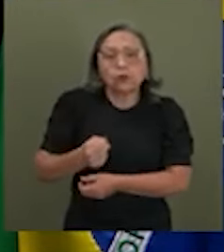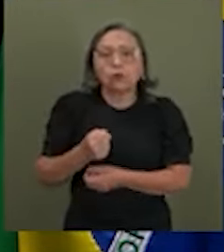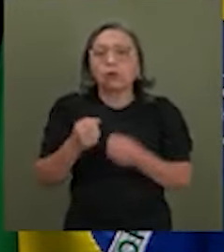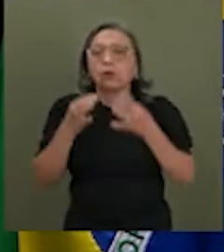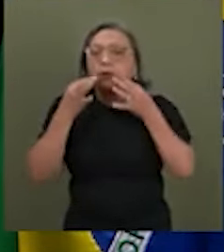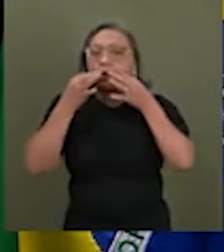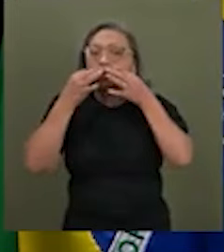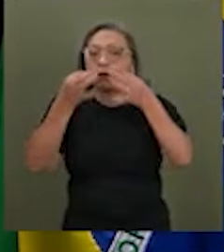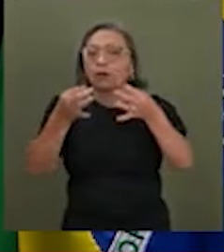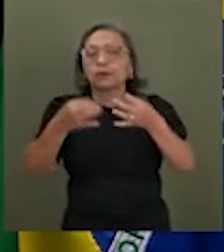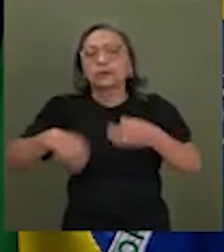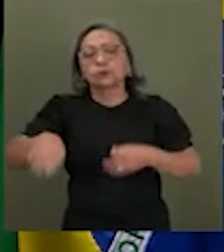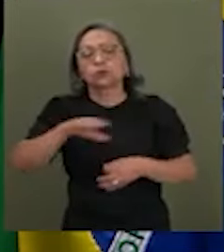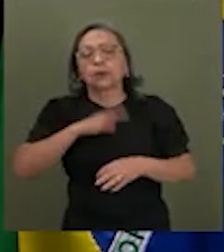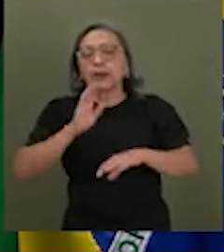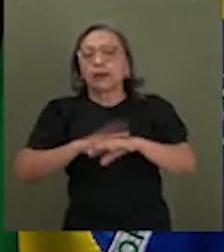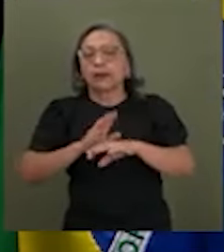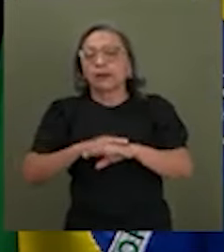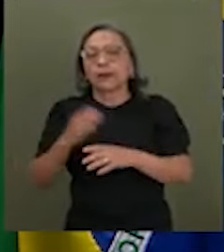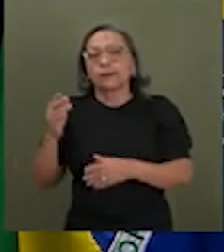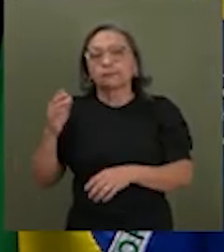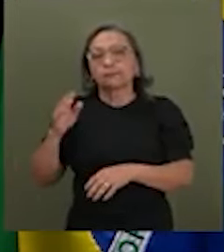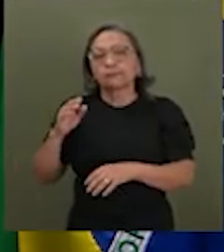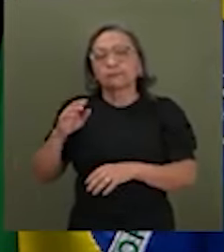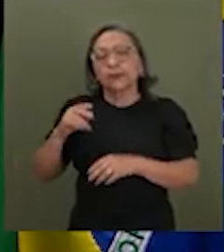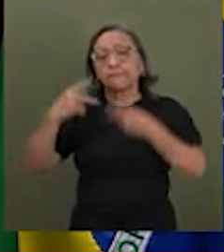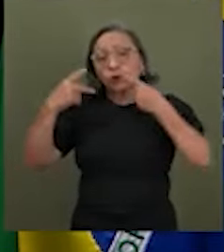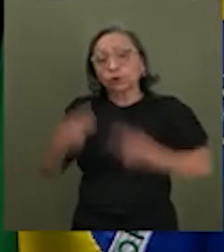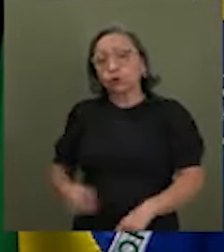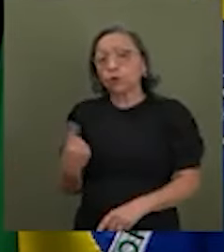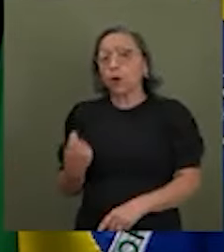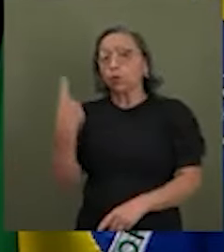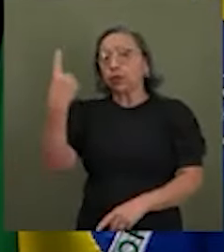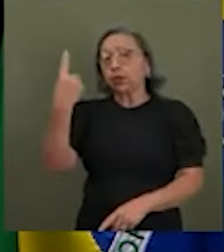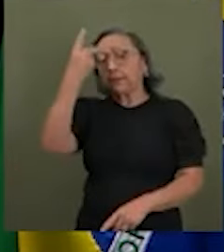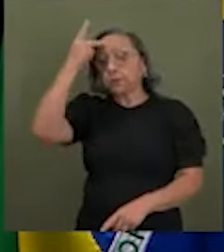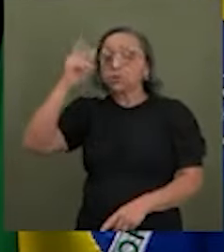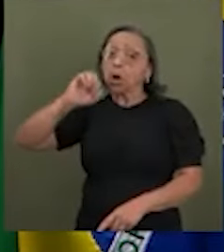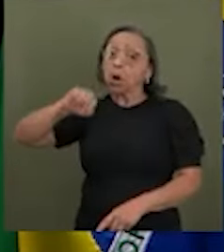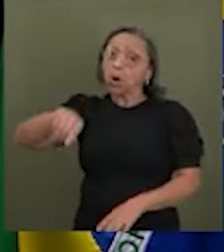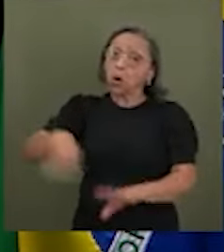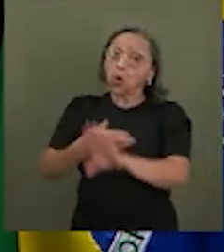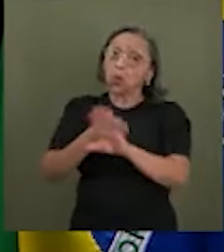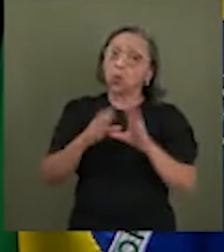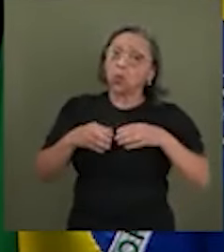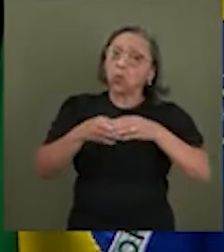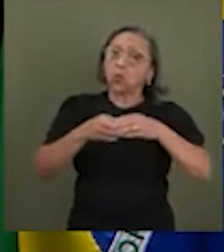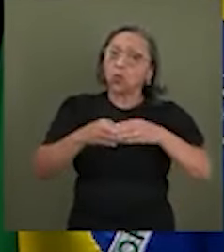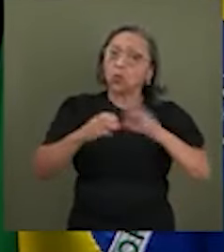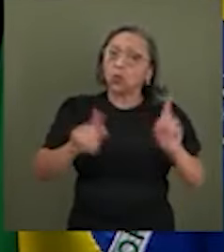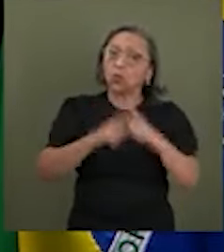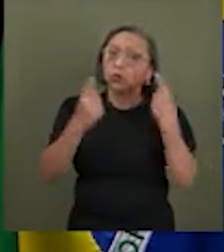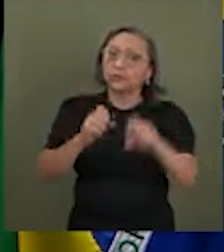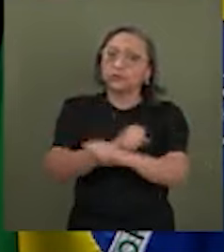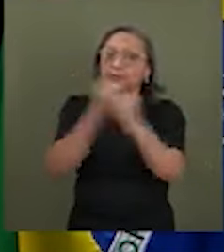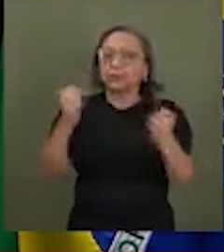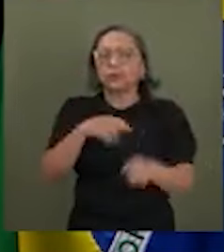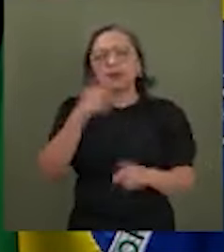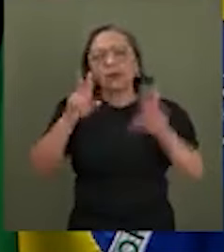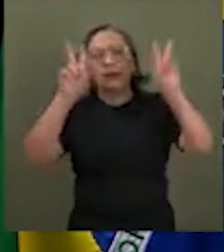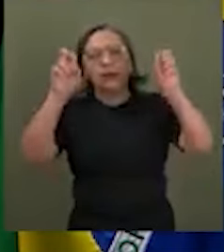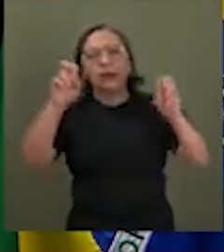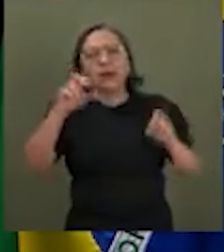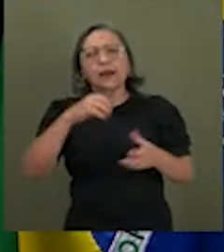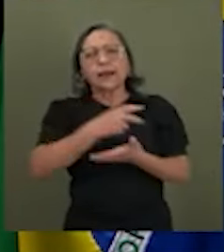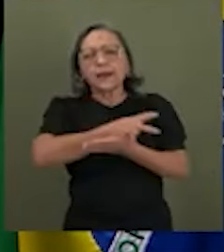diante de uma ação de uma pessoa ou de um grupo, de um sistema. Quando se fala em impeachment de Alexandre